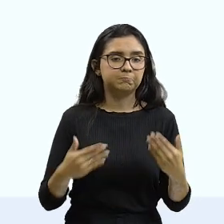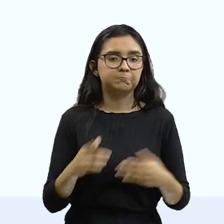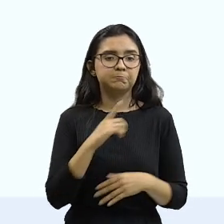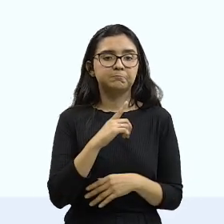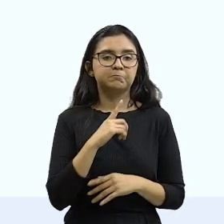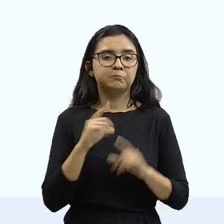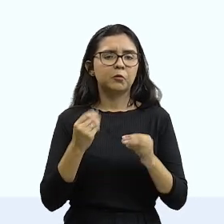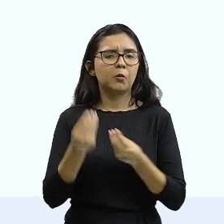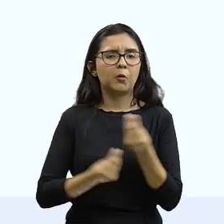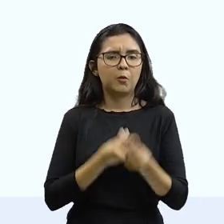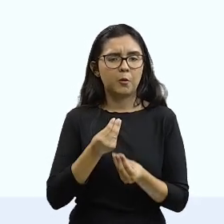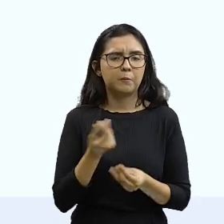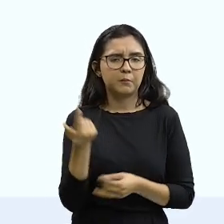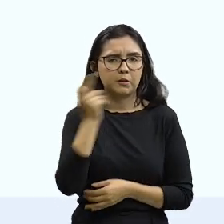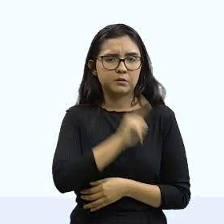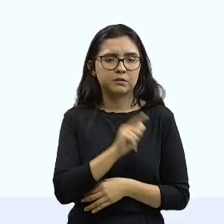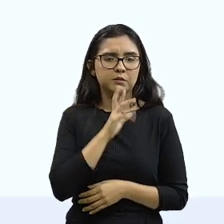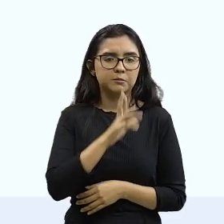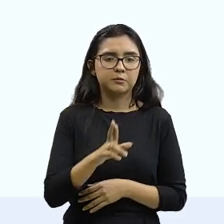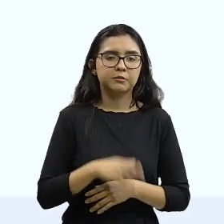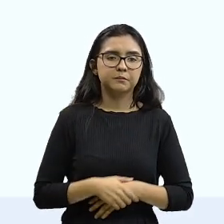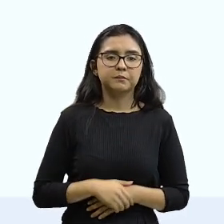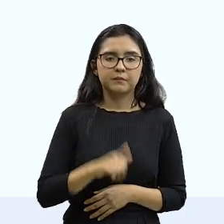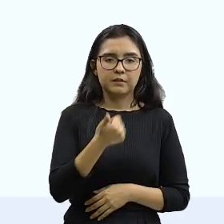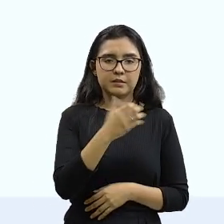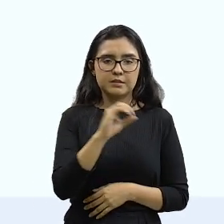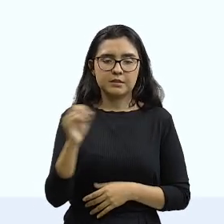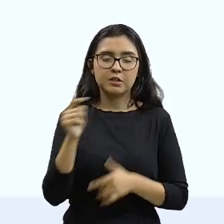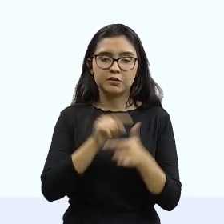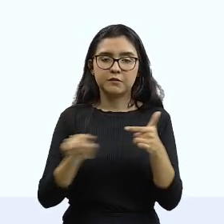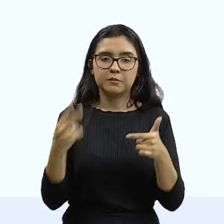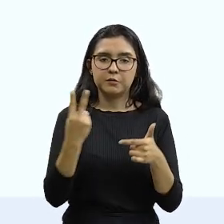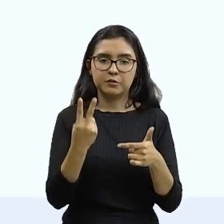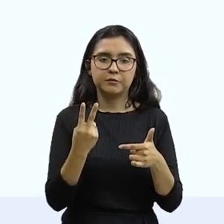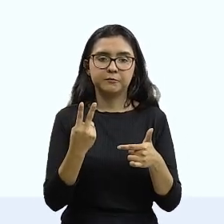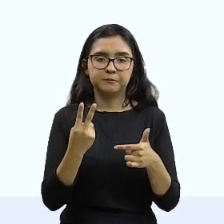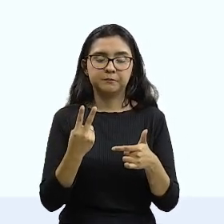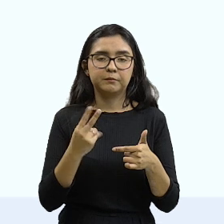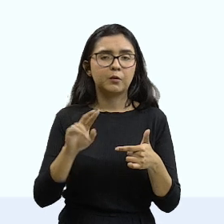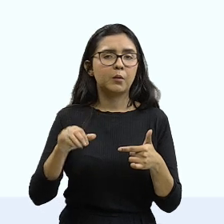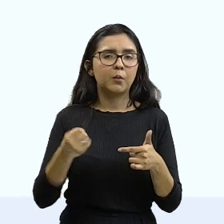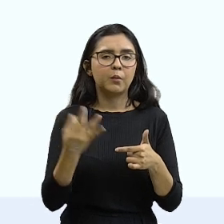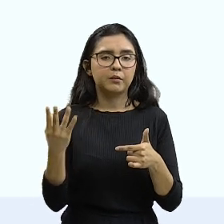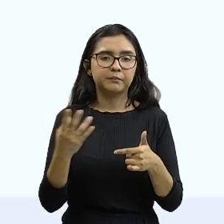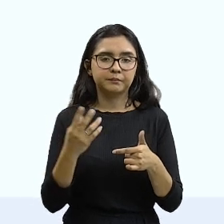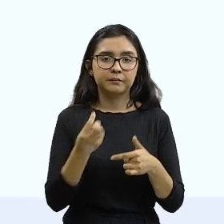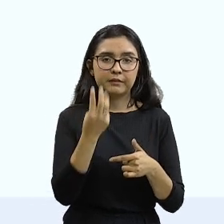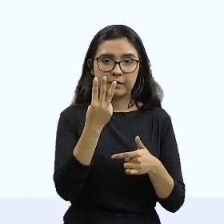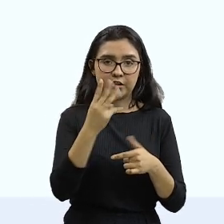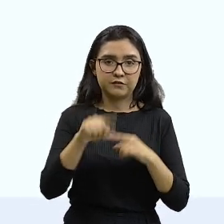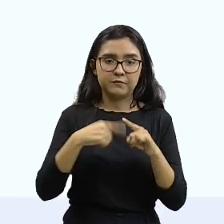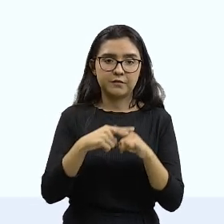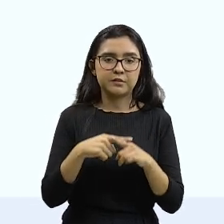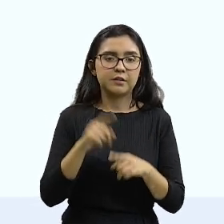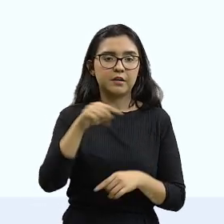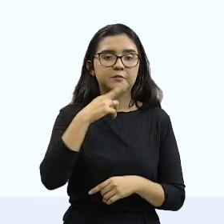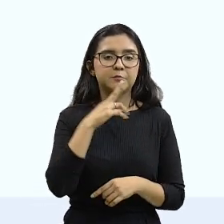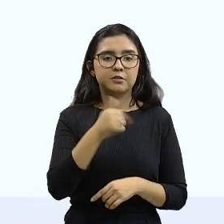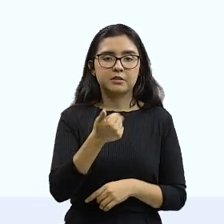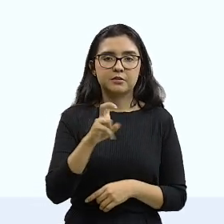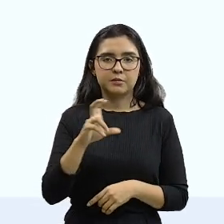fazer como para resolver? 100 dividido por 2, quantas vezes? 3 vezes, vai dar